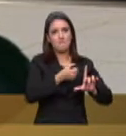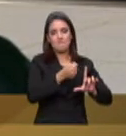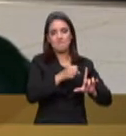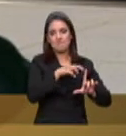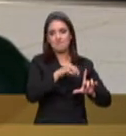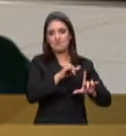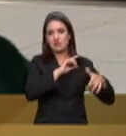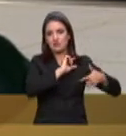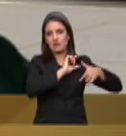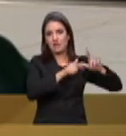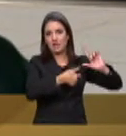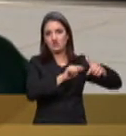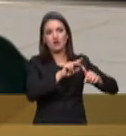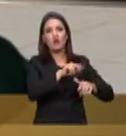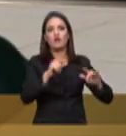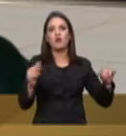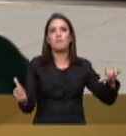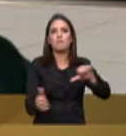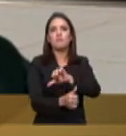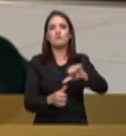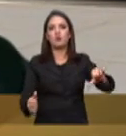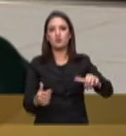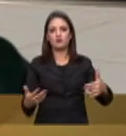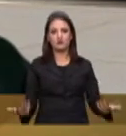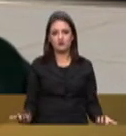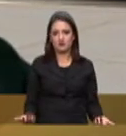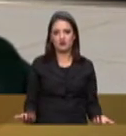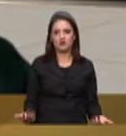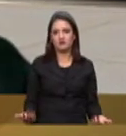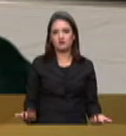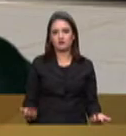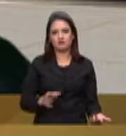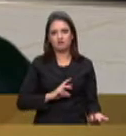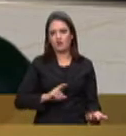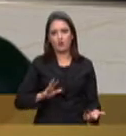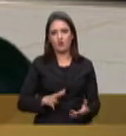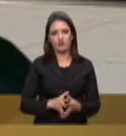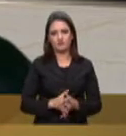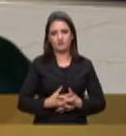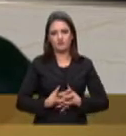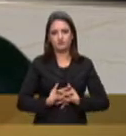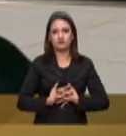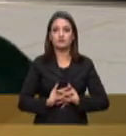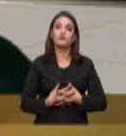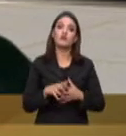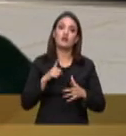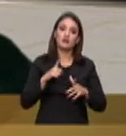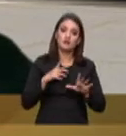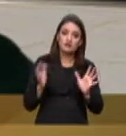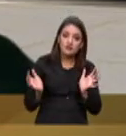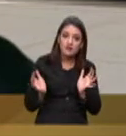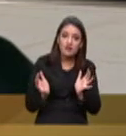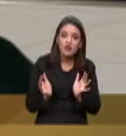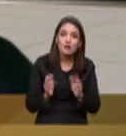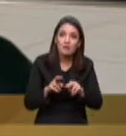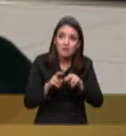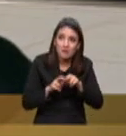mídia tradicional vai reverter ou sequer mitigar essa tendência, que é um movimento